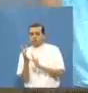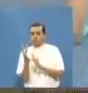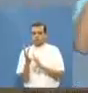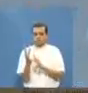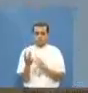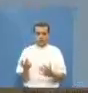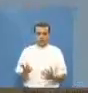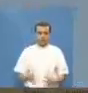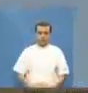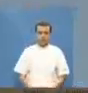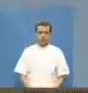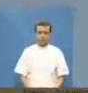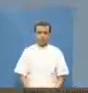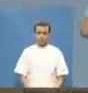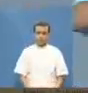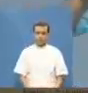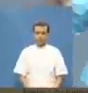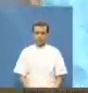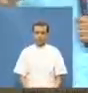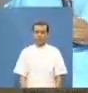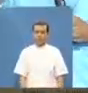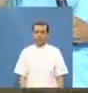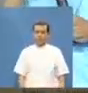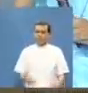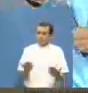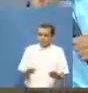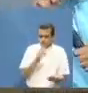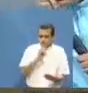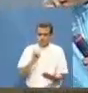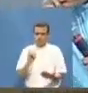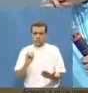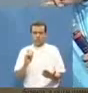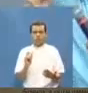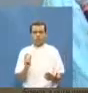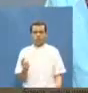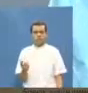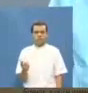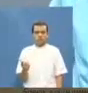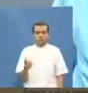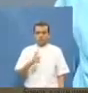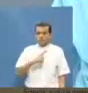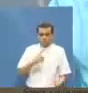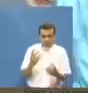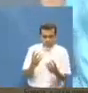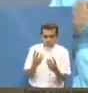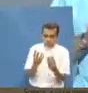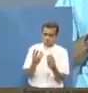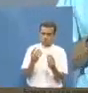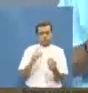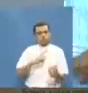Papai jogou dentro de mamãe mais ou menos 100 a 150 milhões de espermatozoides.